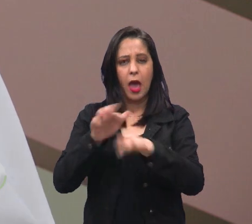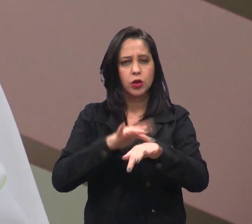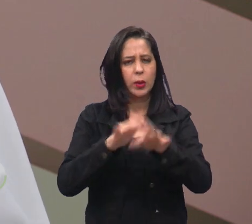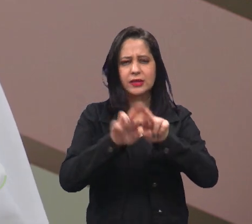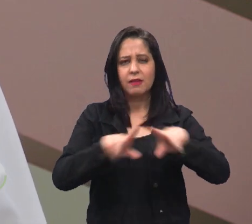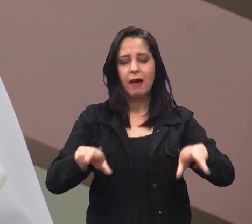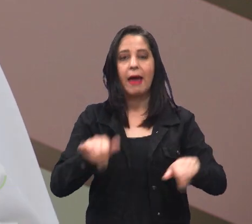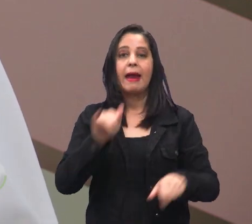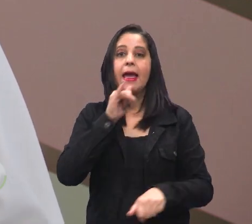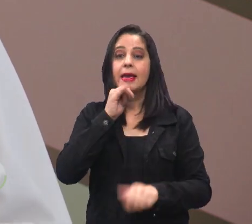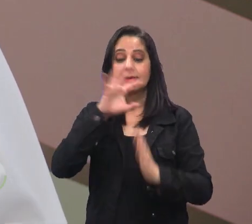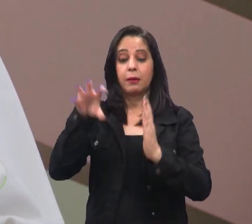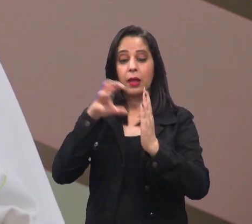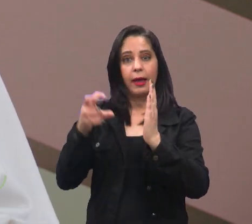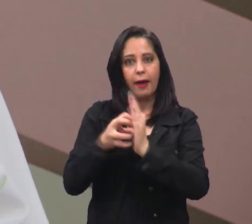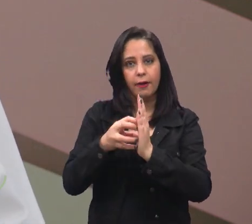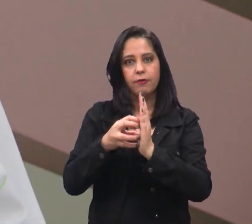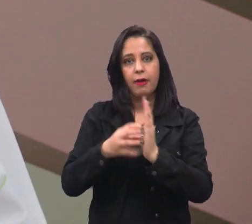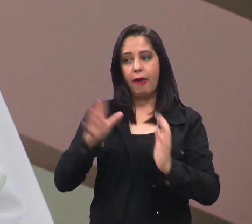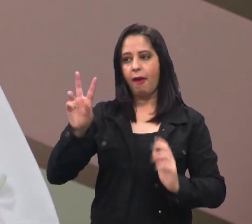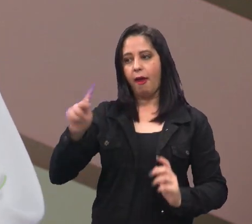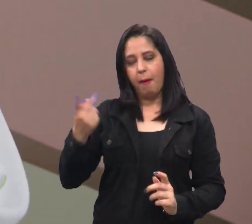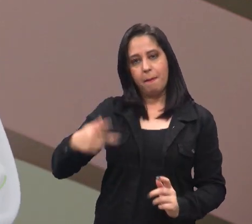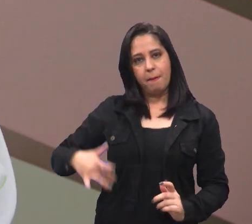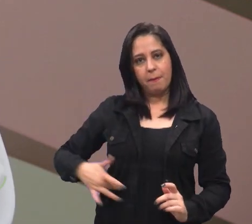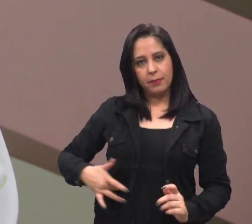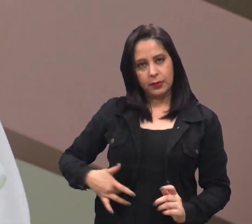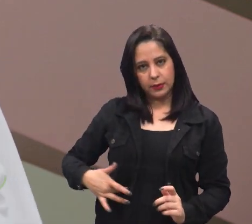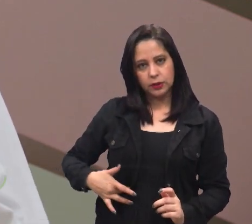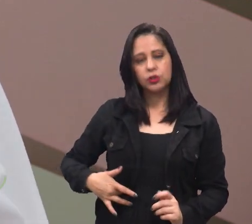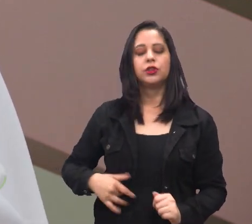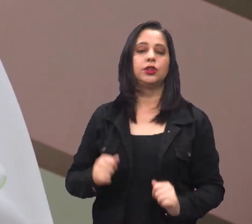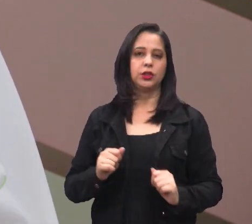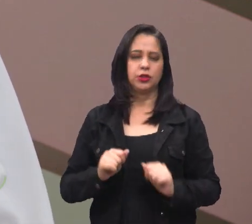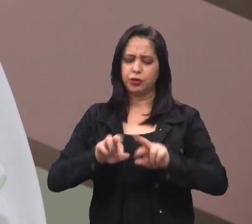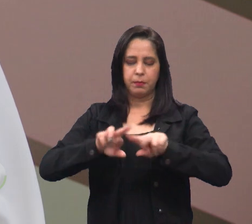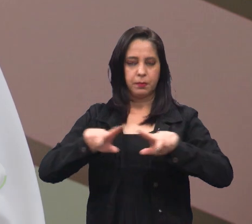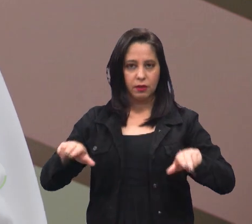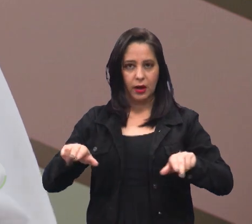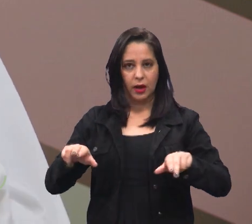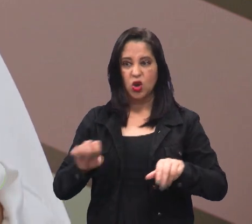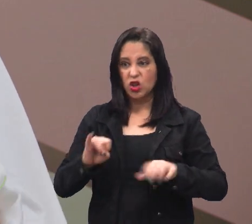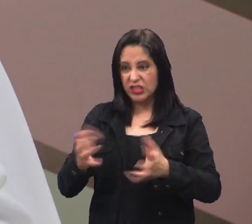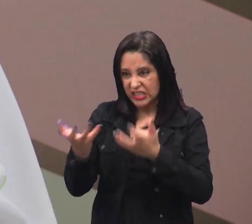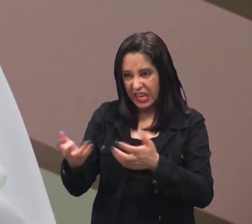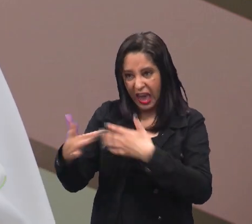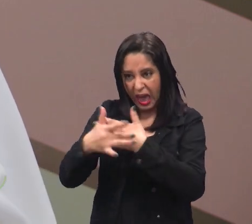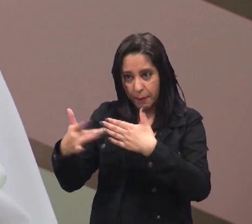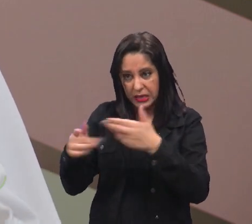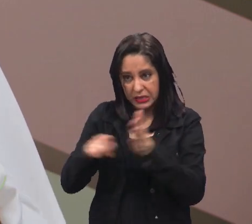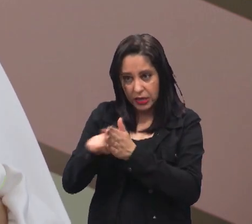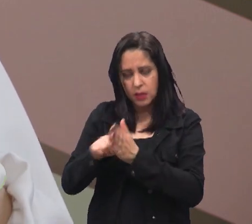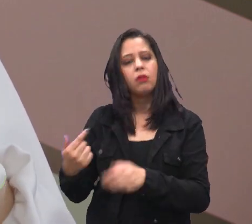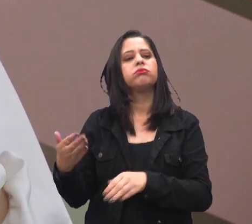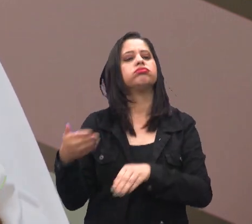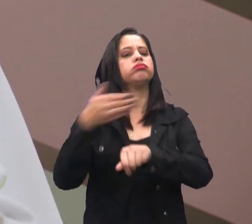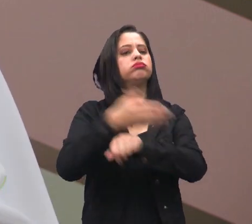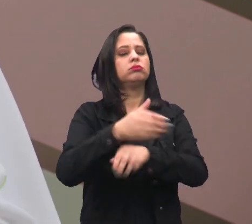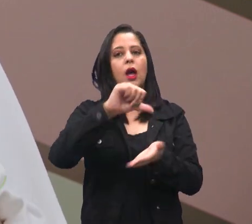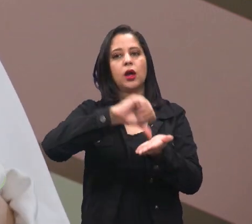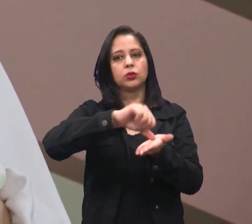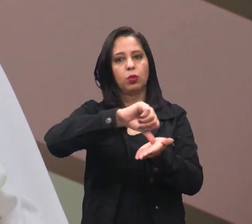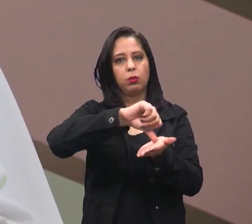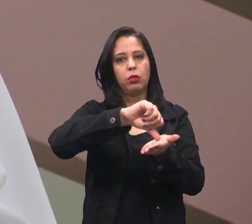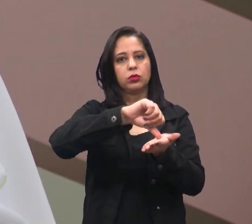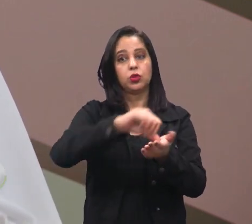hepatite, de sífilis. Se a pessoa quer fazer esses exames, ele procura um posto, procura um médico e faz a parte. Para doar sangue, o paciente tem que estar bem,